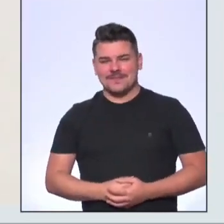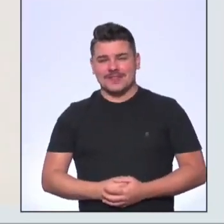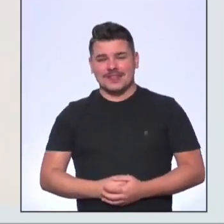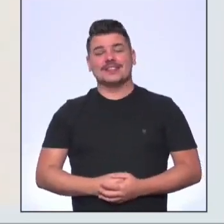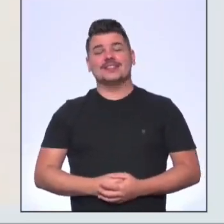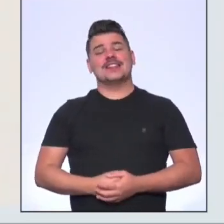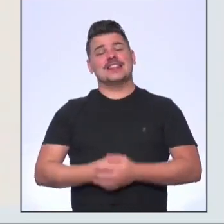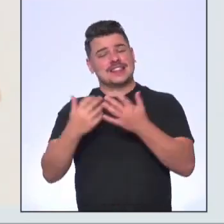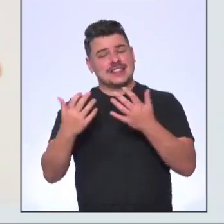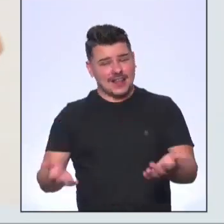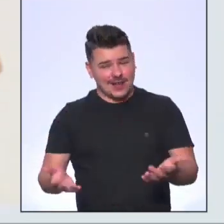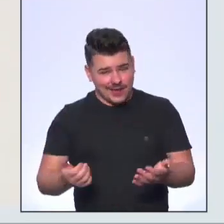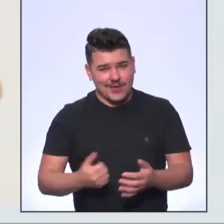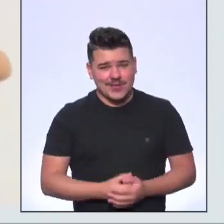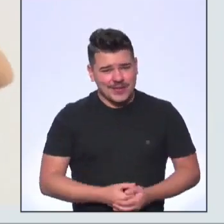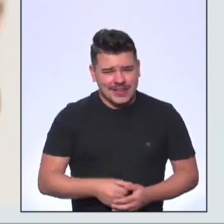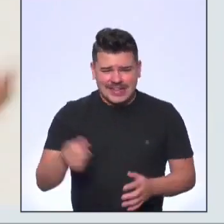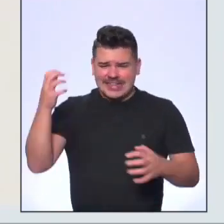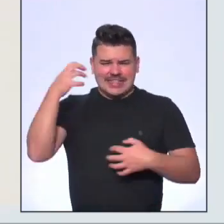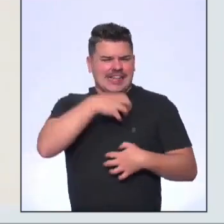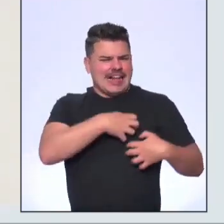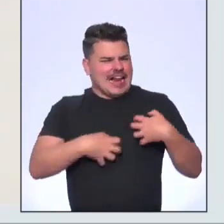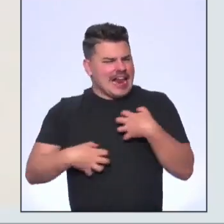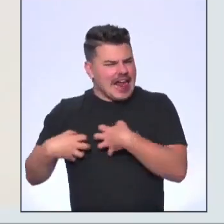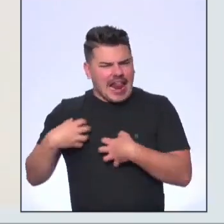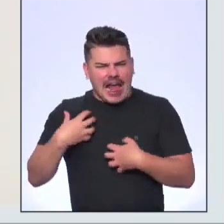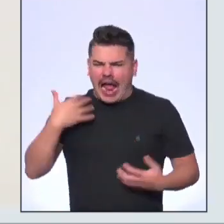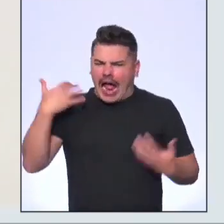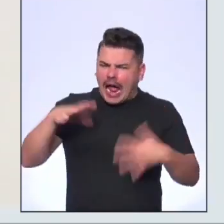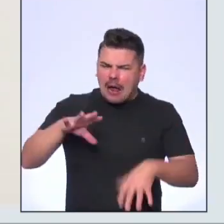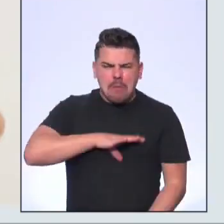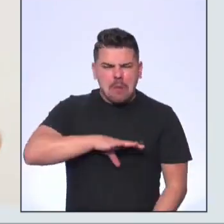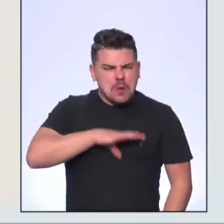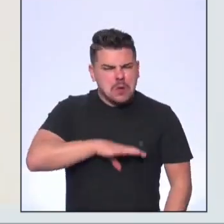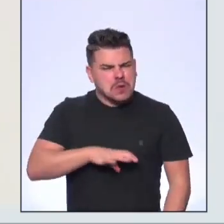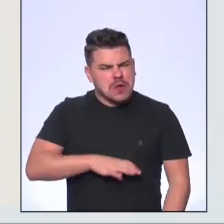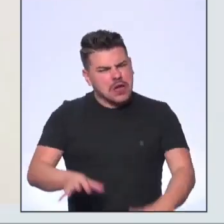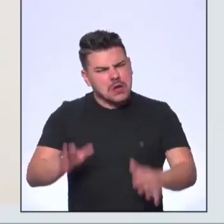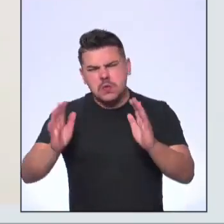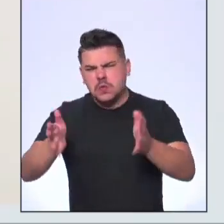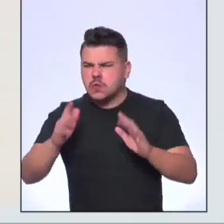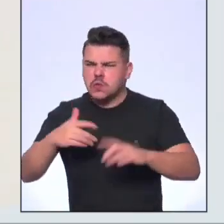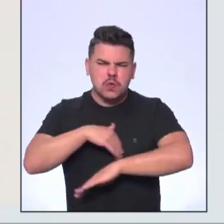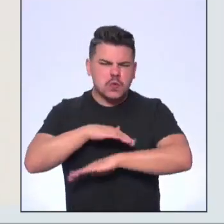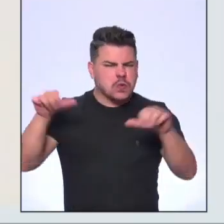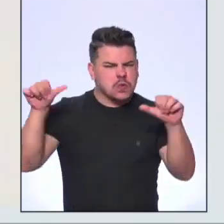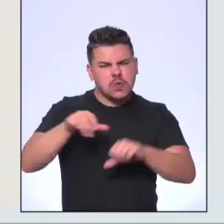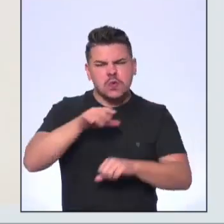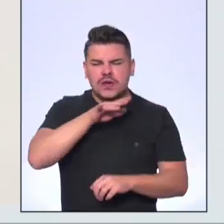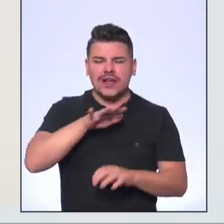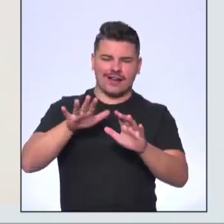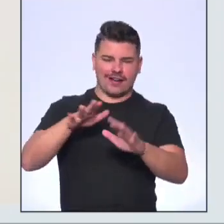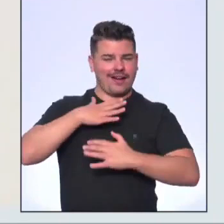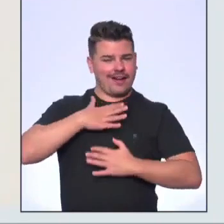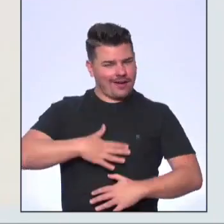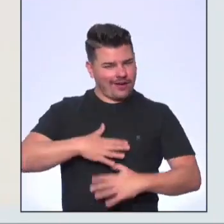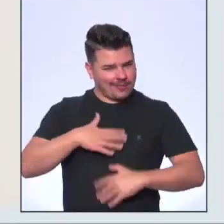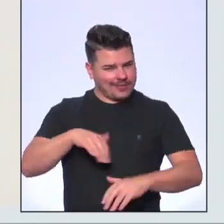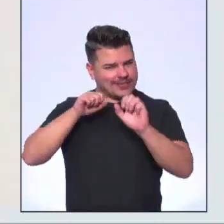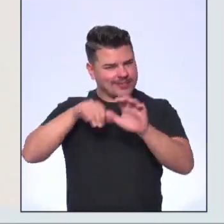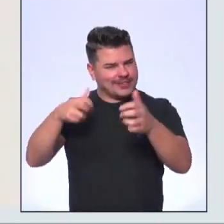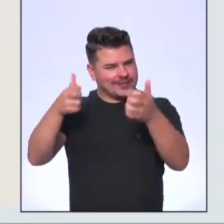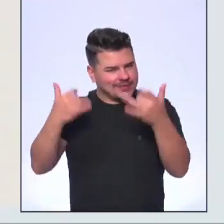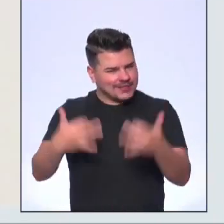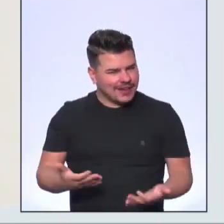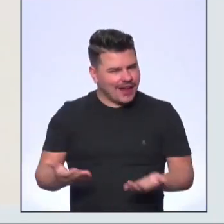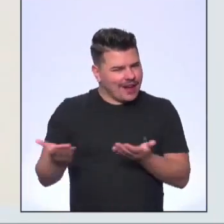Então, vamos tirar esse bicho-papão do português, vamos tentar trabalhar com as coisas básicas. Nessas aulas que eu estou